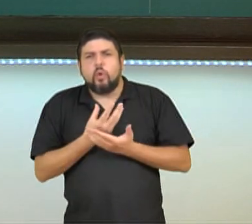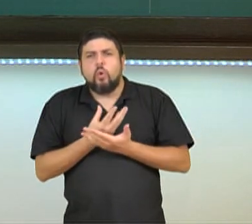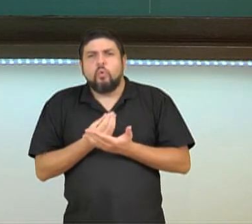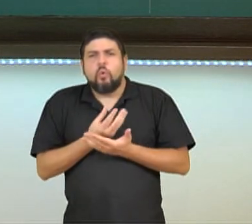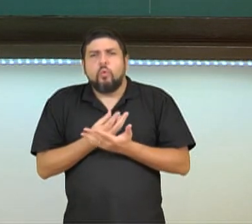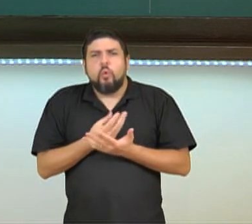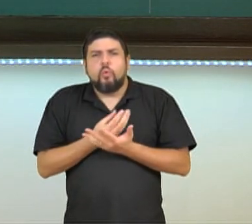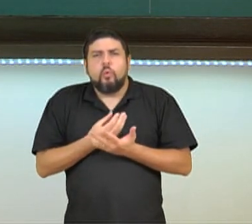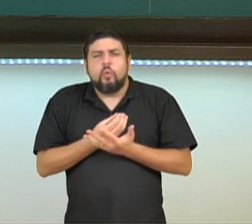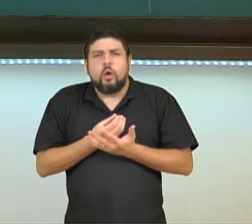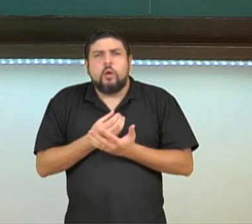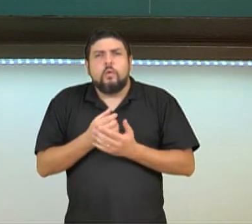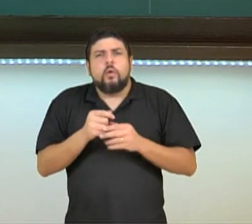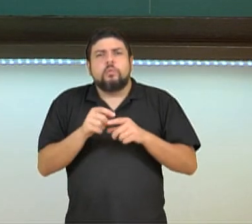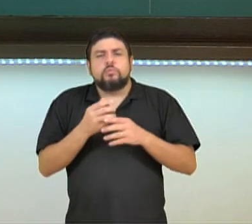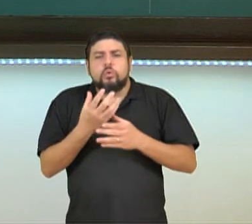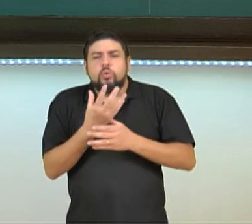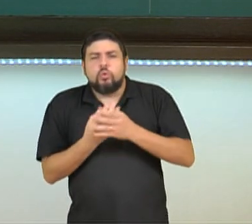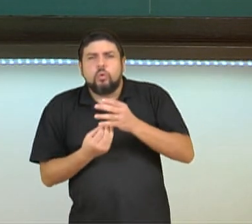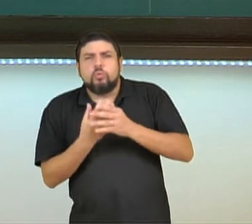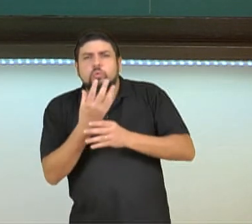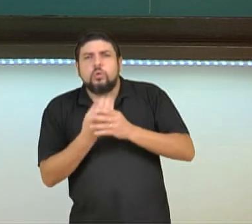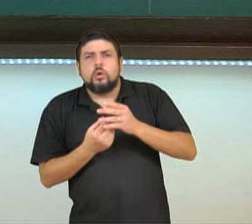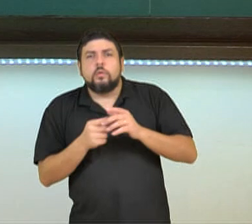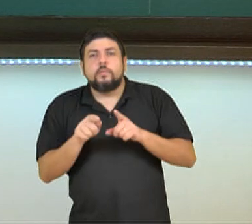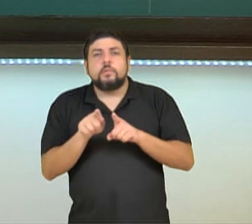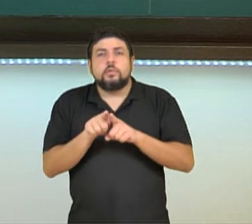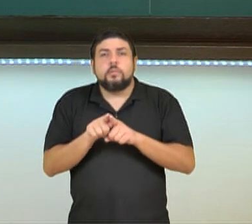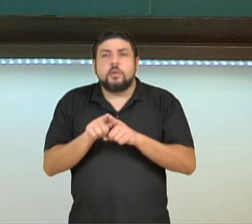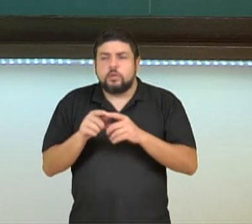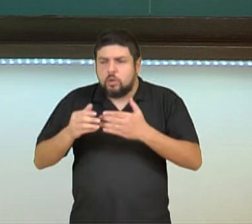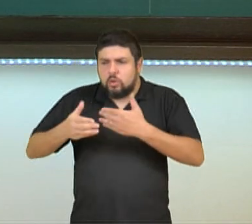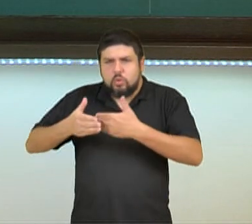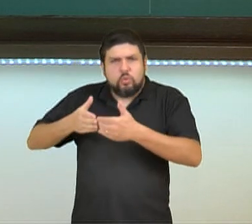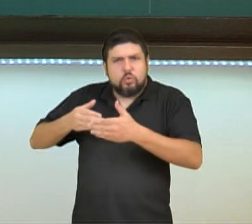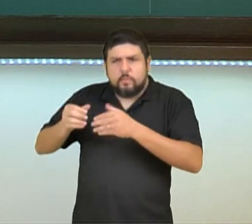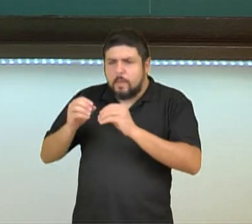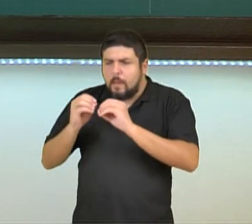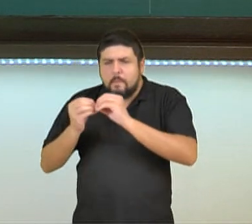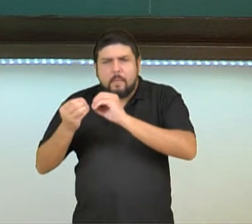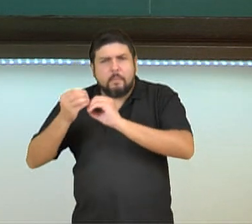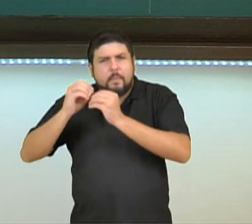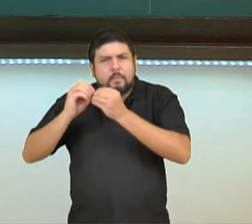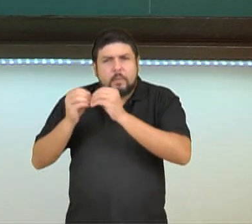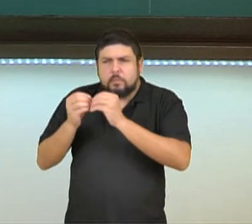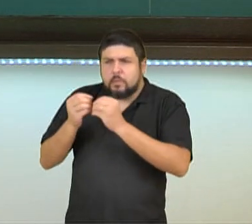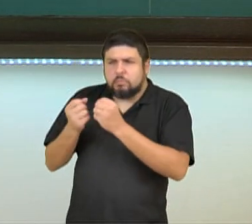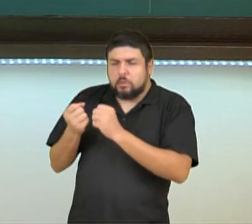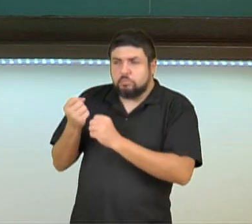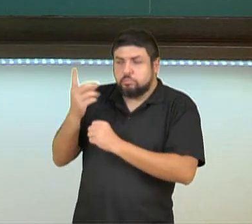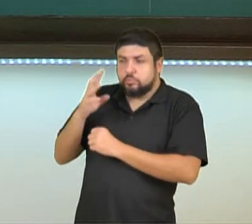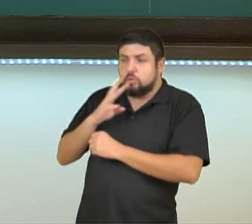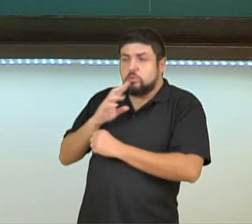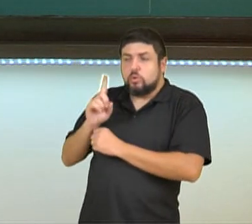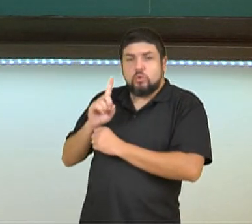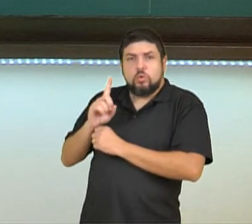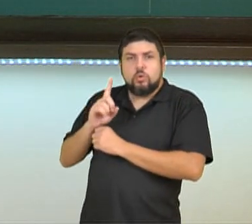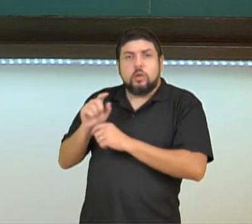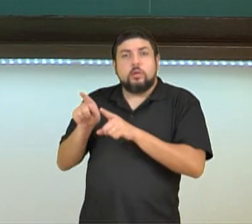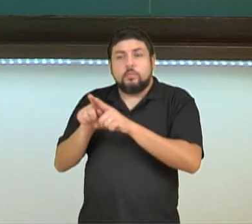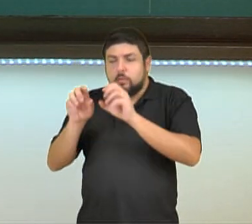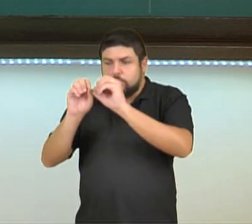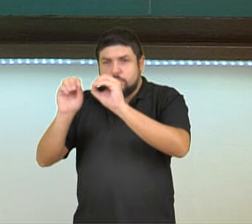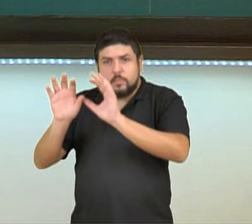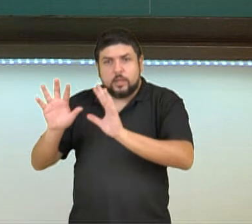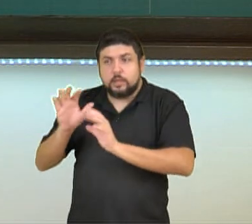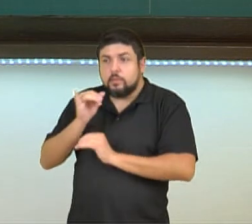mesmo tempo, defendendo o nosso organismo de partículas estranhas e até mesmo de infecções bacterianas,